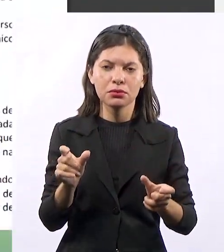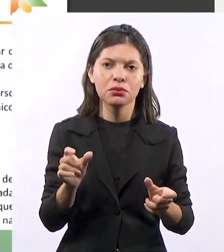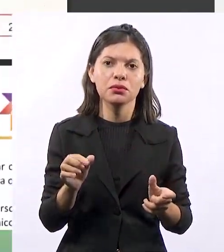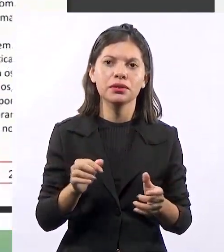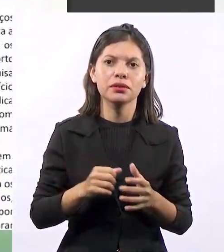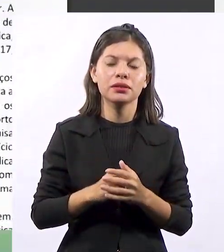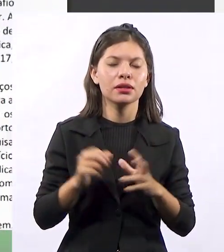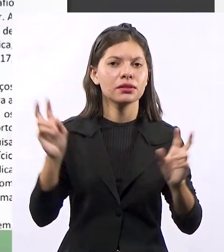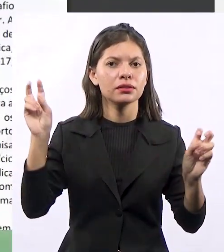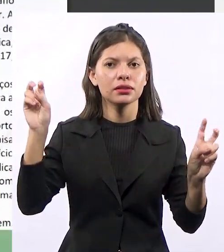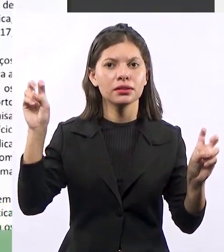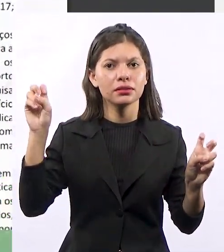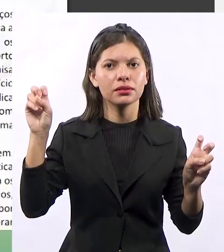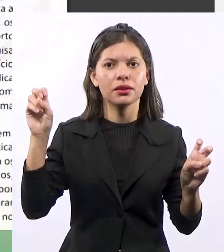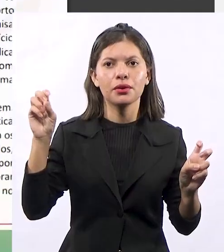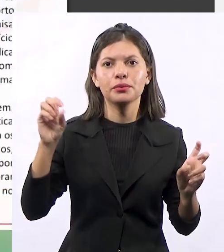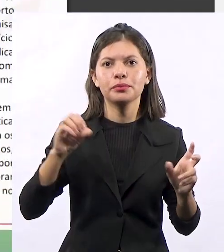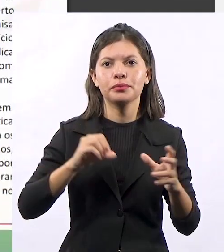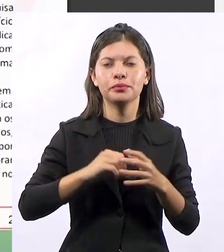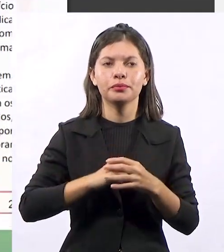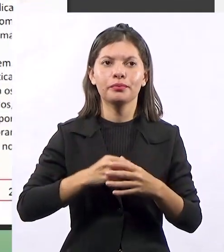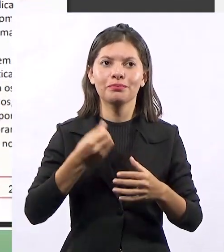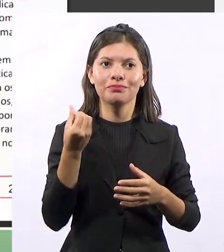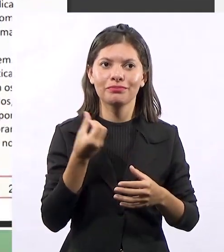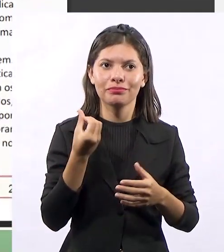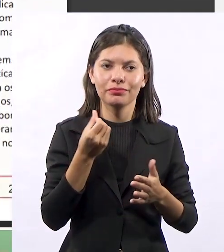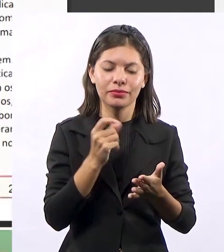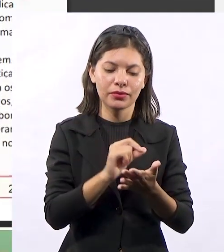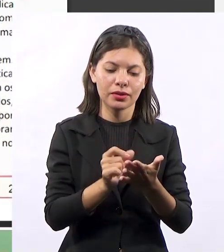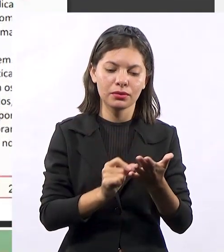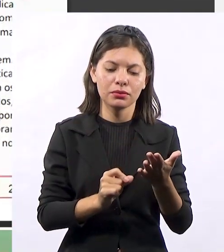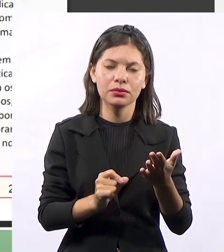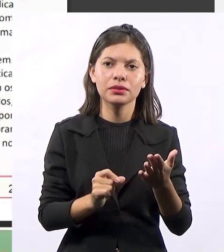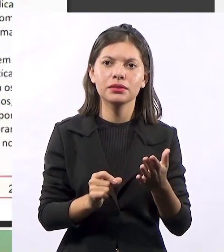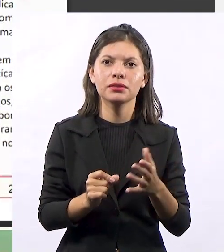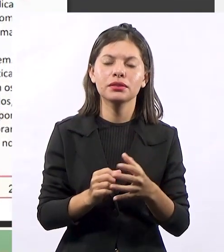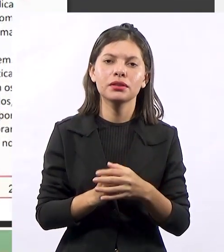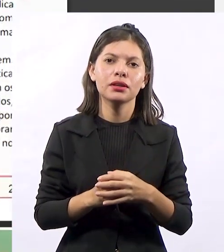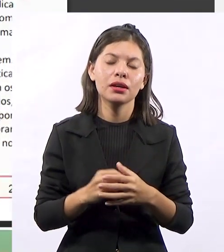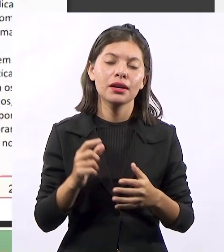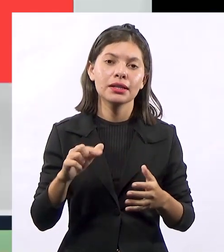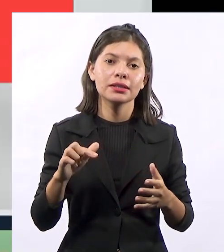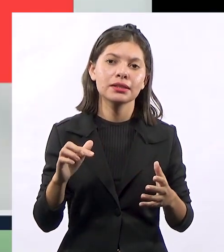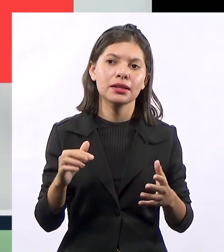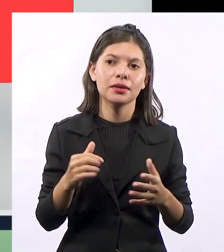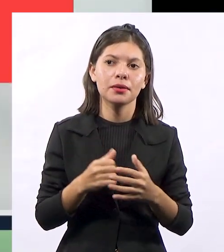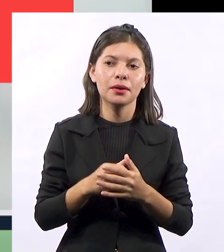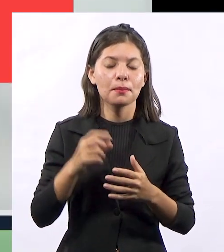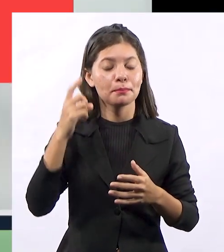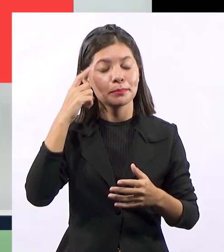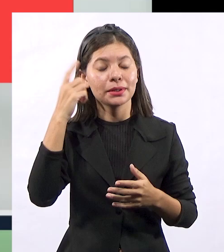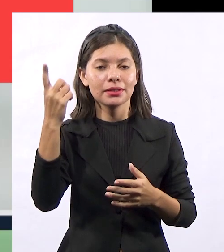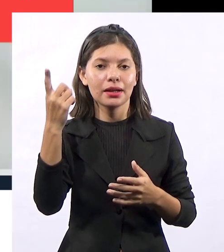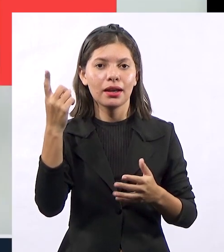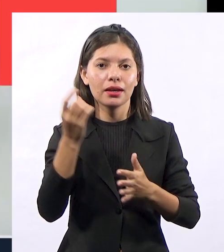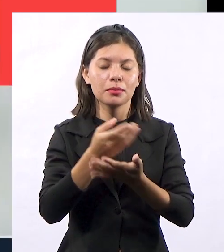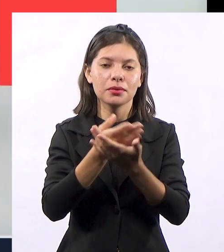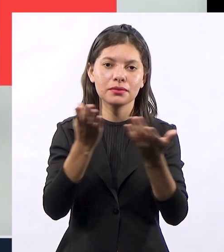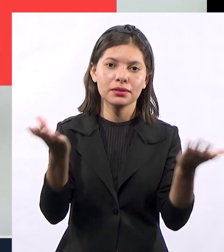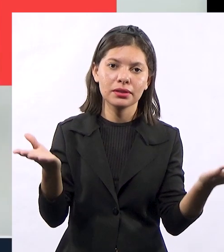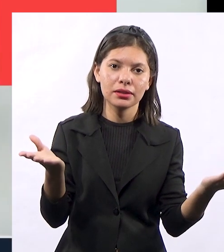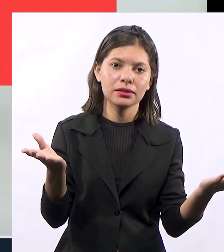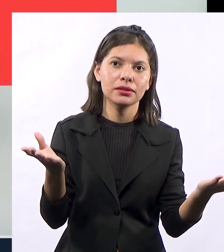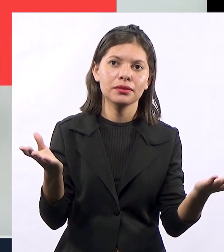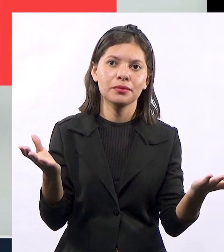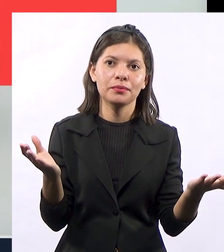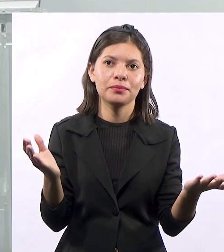aqui, a partir do Vygotsky, a partir do Dewey, da Basic e da Moran. Então, essa é mais ou menos uma ideia, né? A gente vai ver